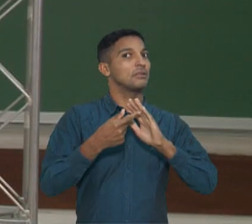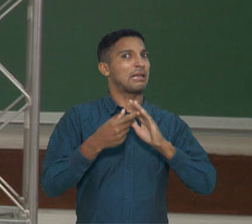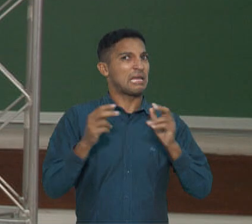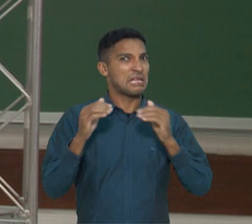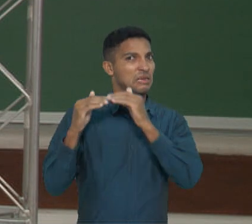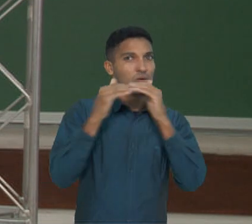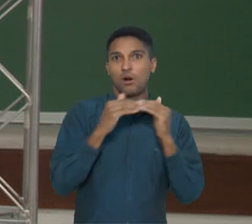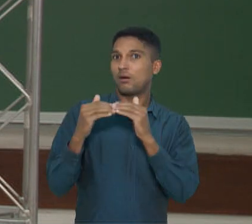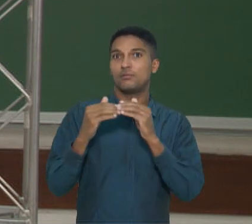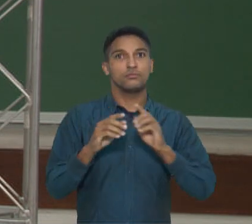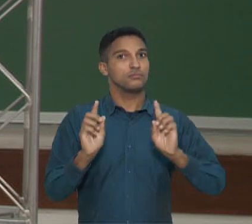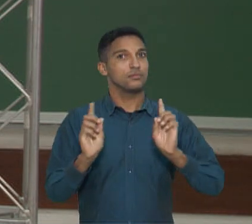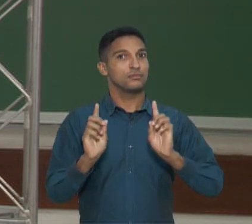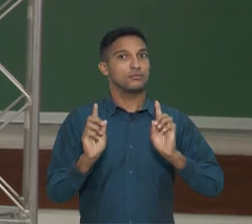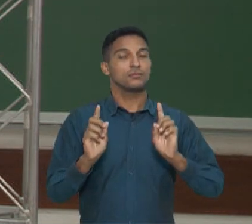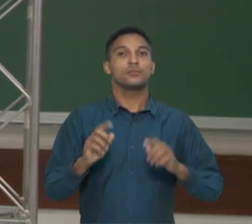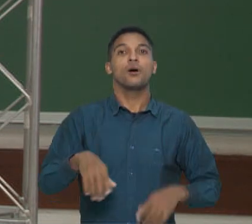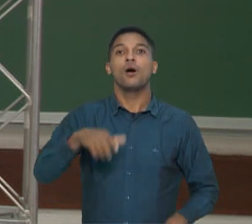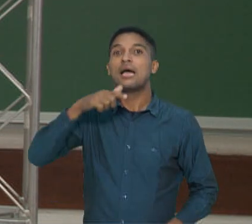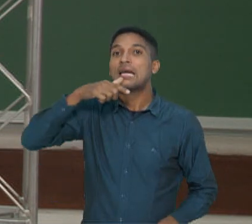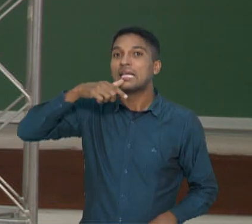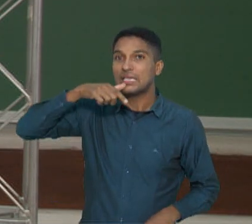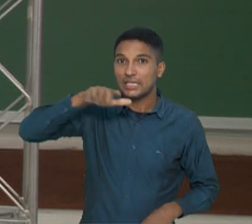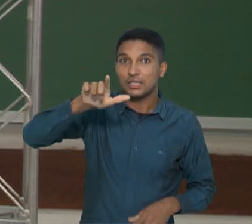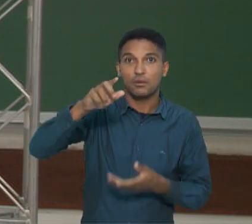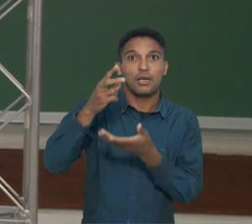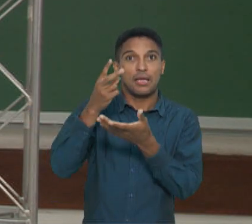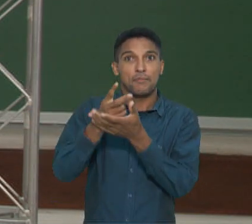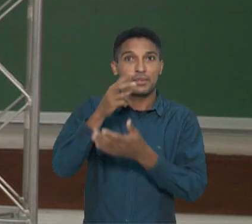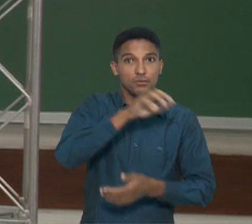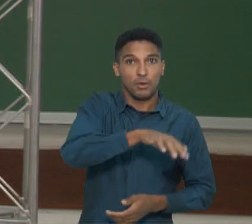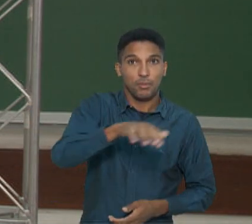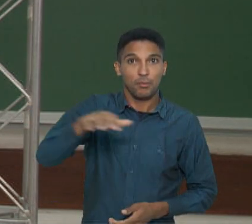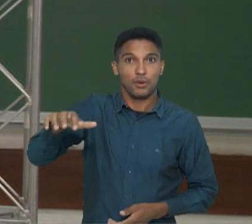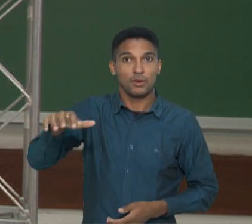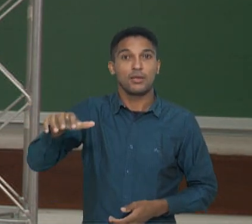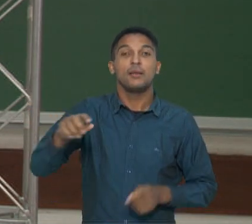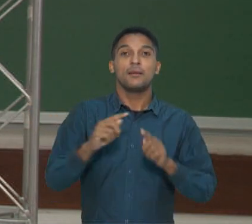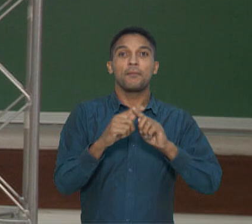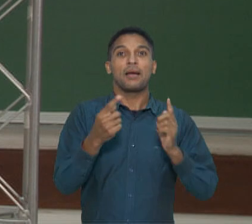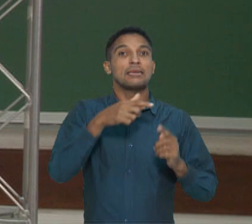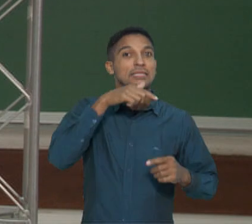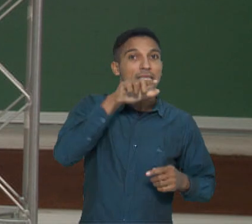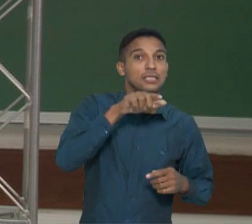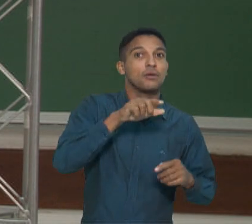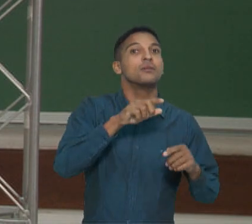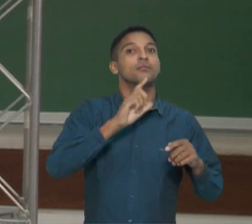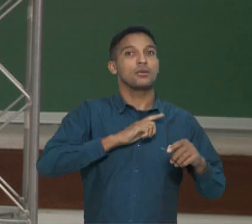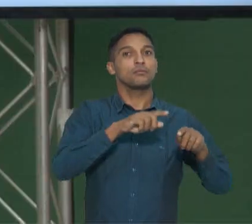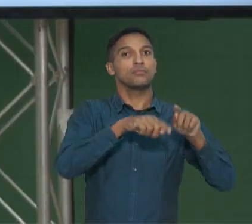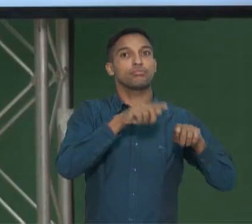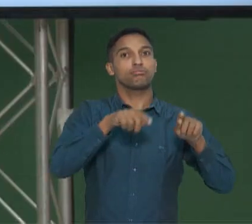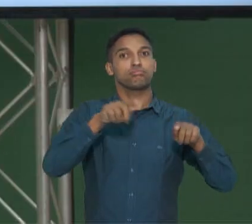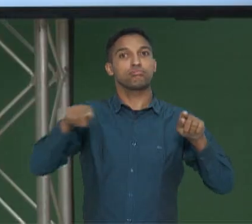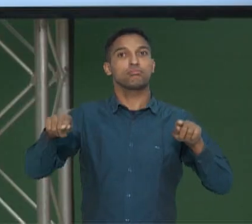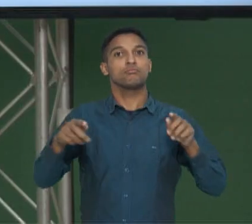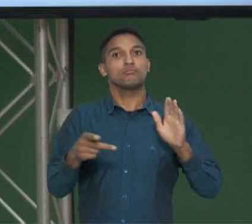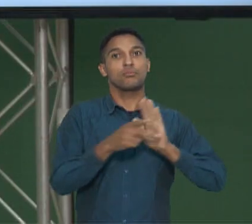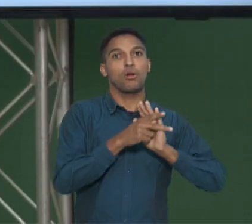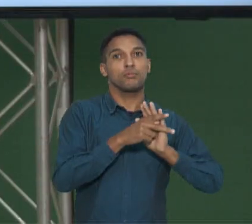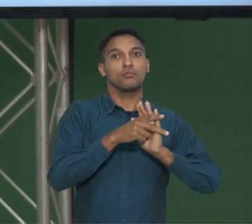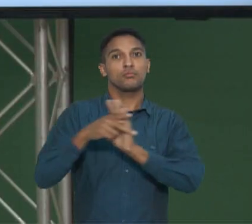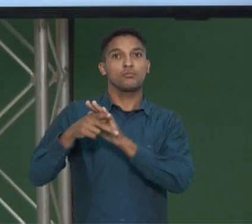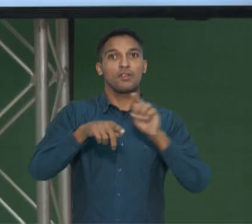única, porém são em 21 países, cada país tem a sua particularidade, A letra B é correta justamente